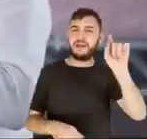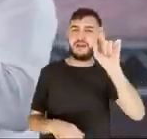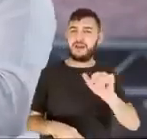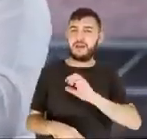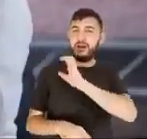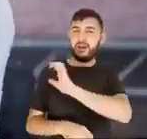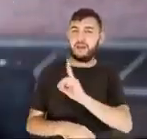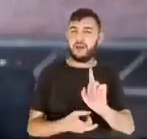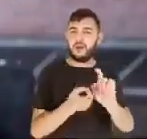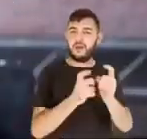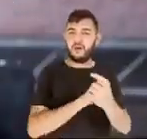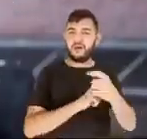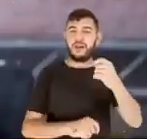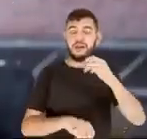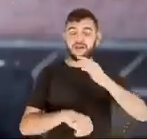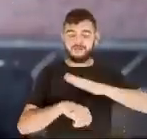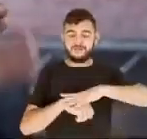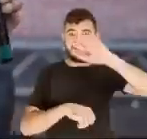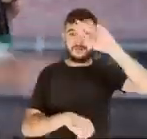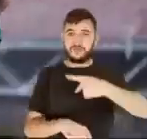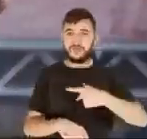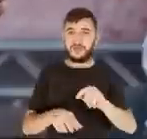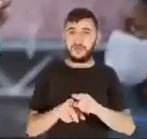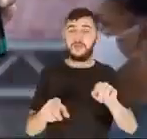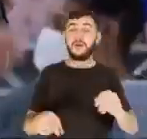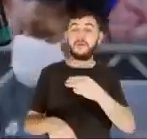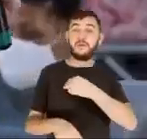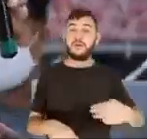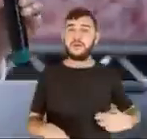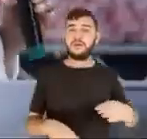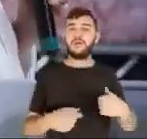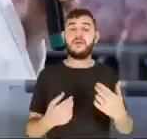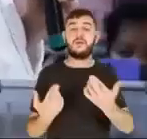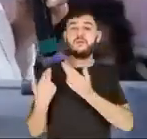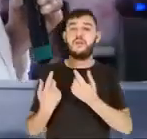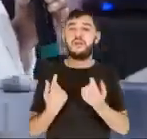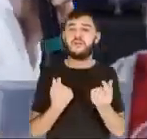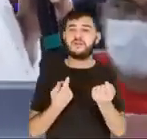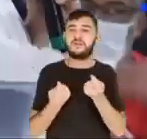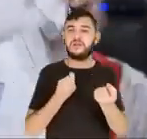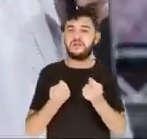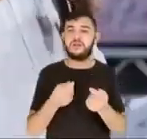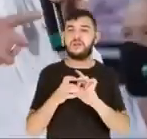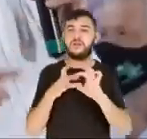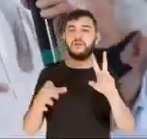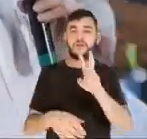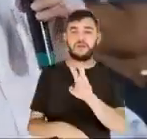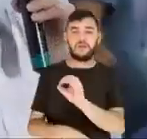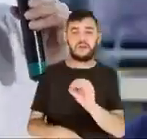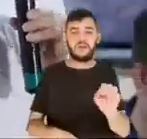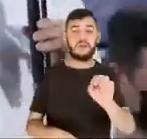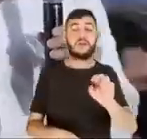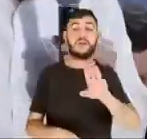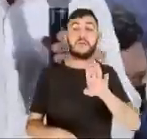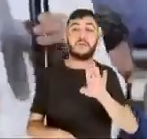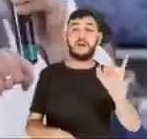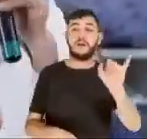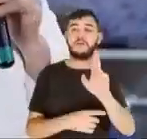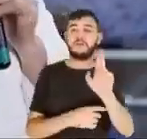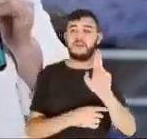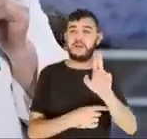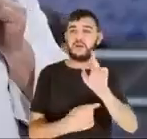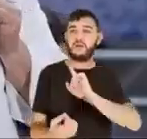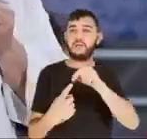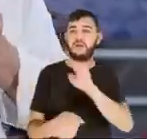na Fazenda, que disponibilizamos 500 bilhões de reais para o BNDES financiar obras de